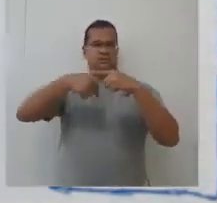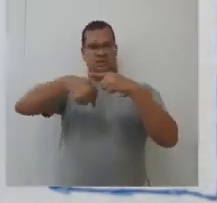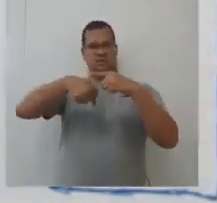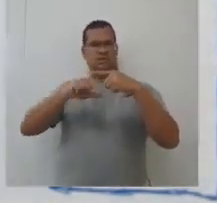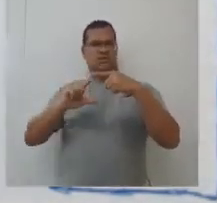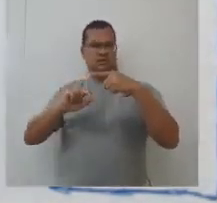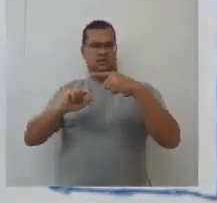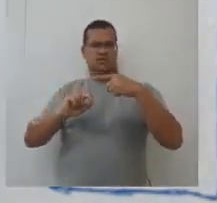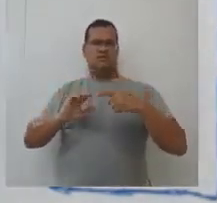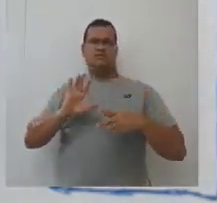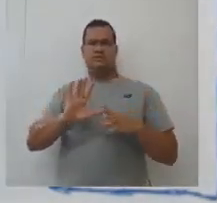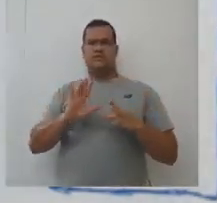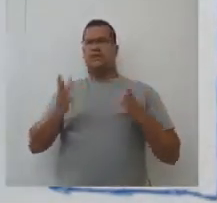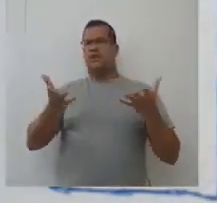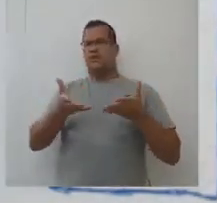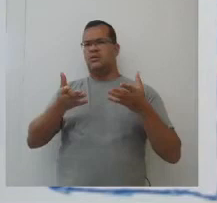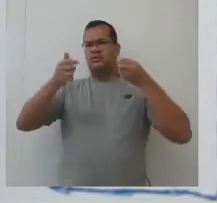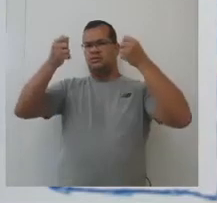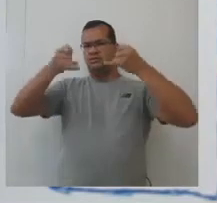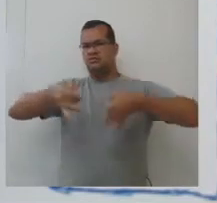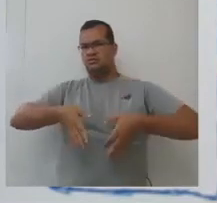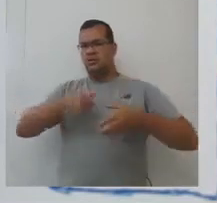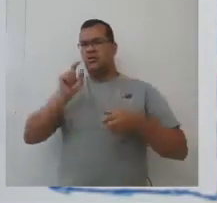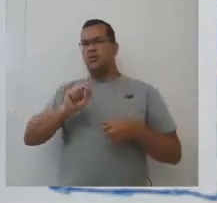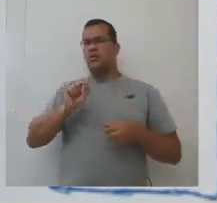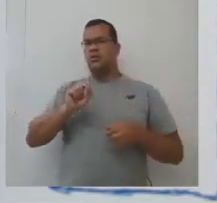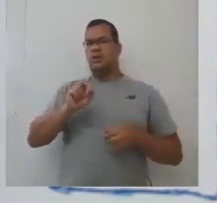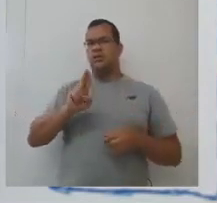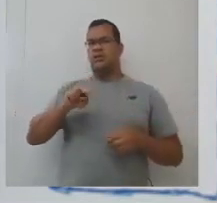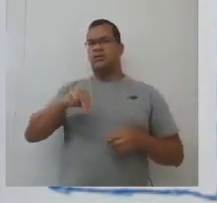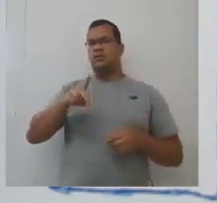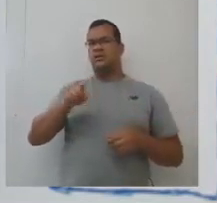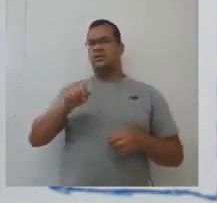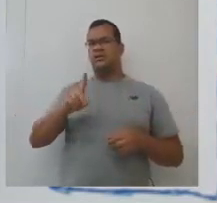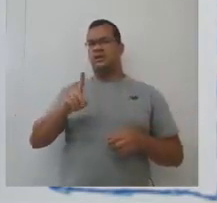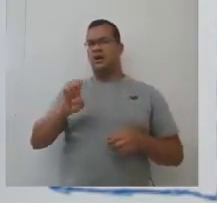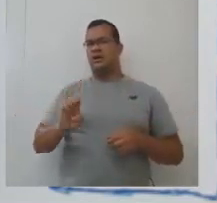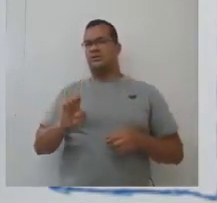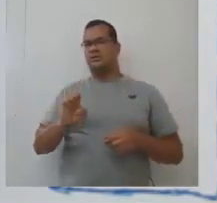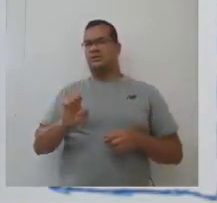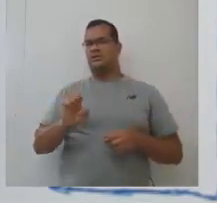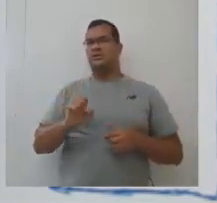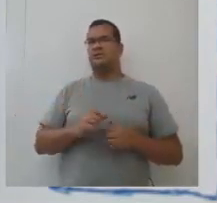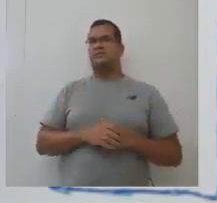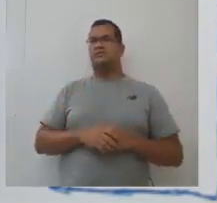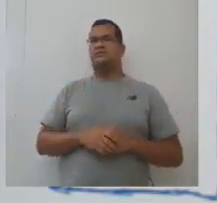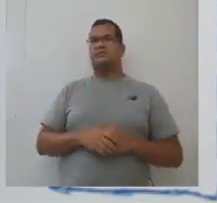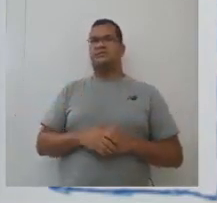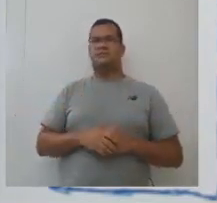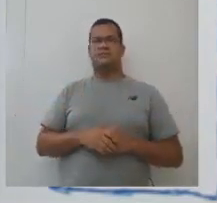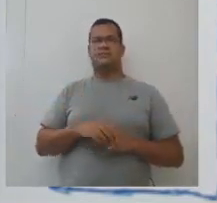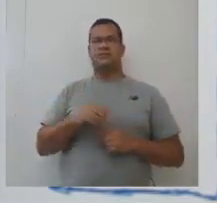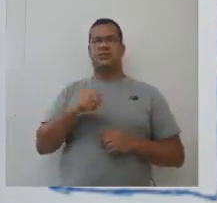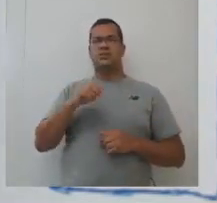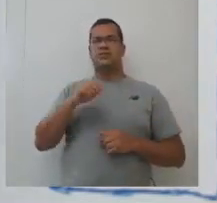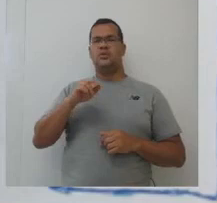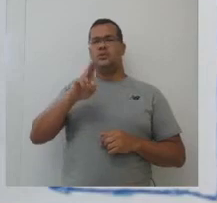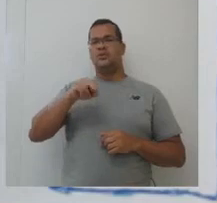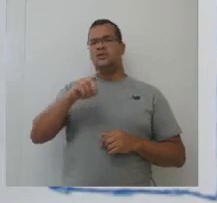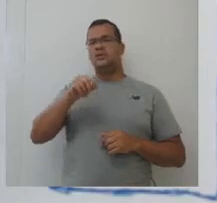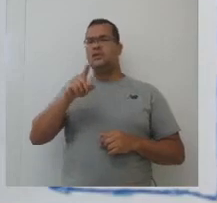carga. O que eu vou falar agora é unidade. A unidade das